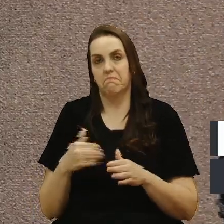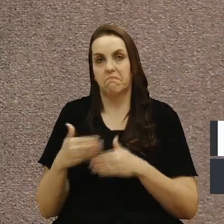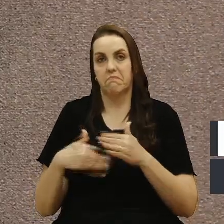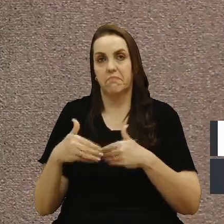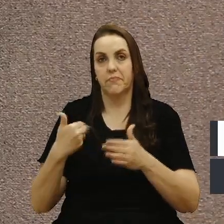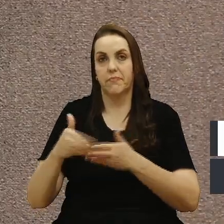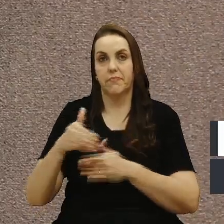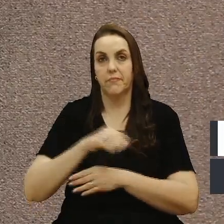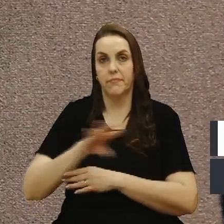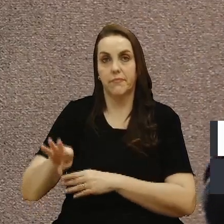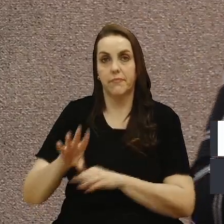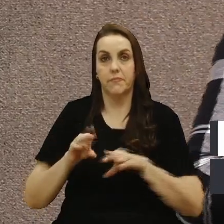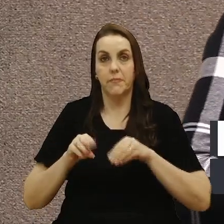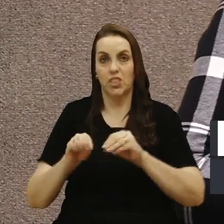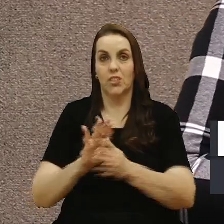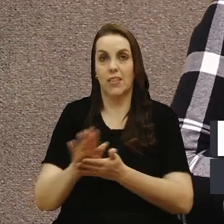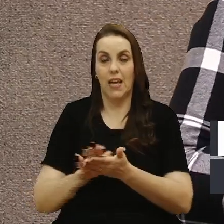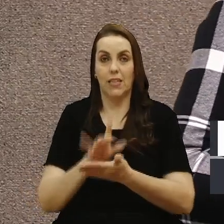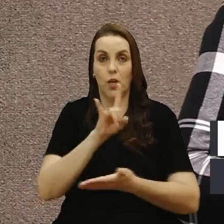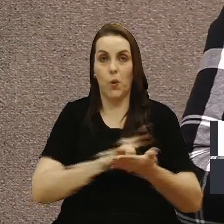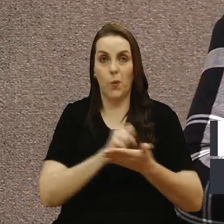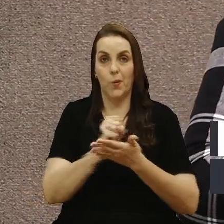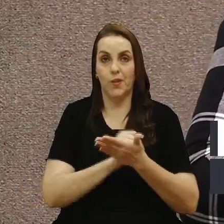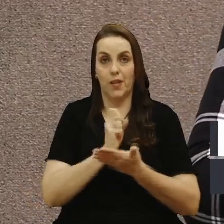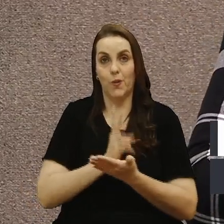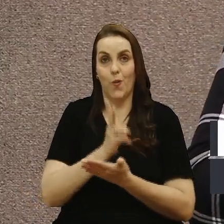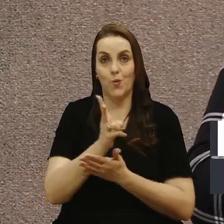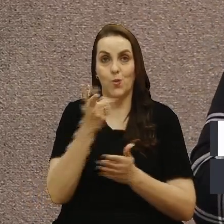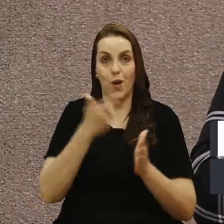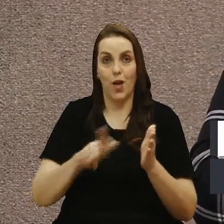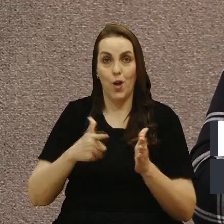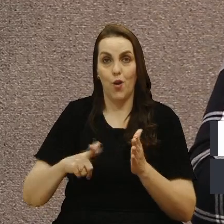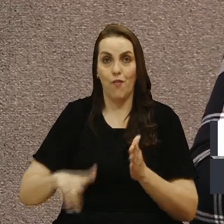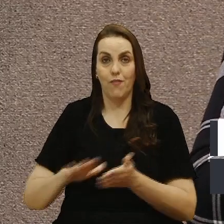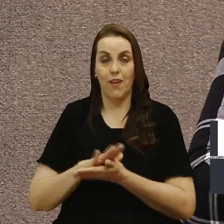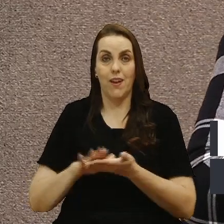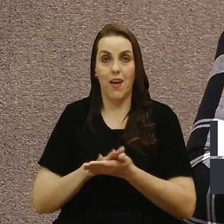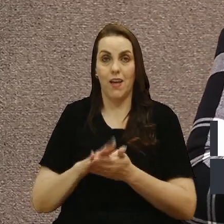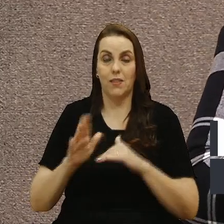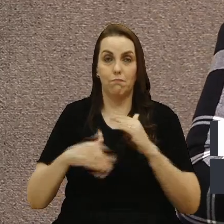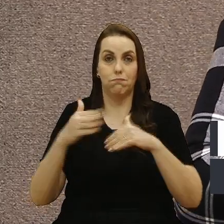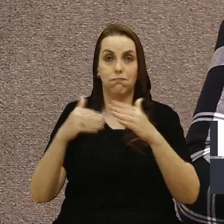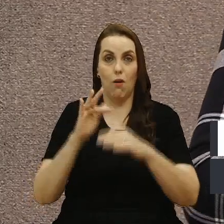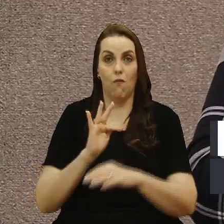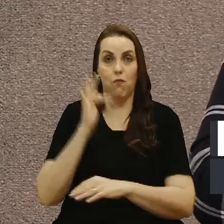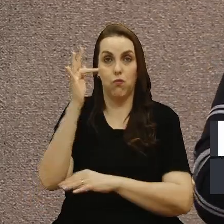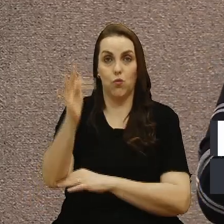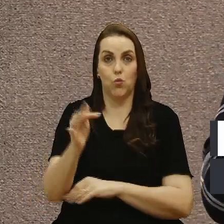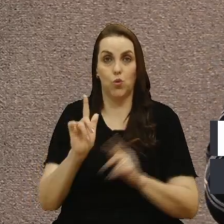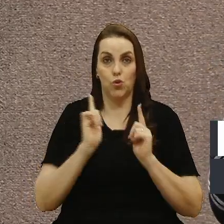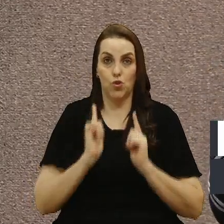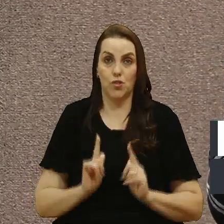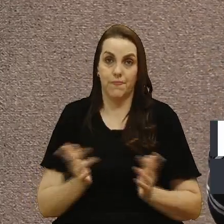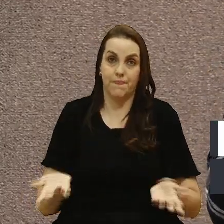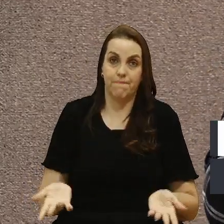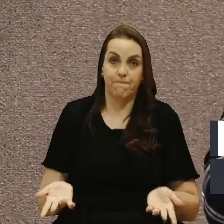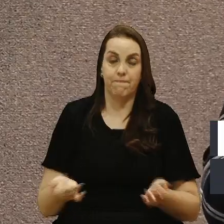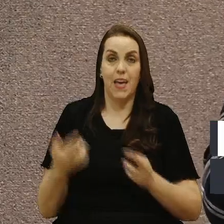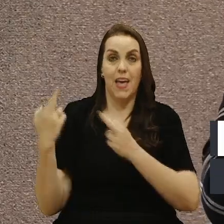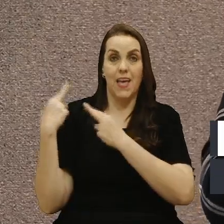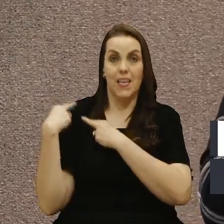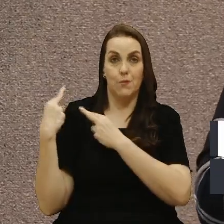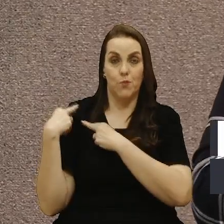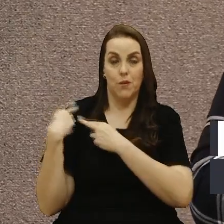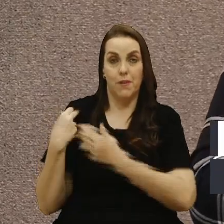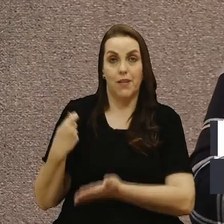correr e não mexer em nada e deixar que os contratos continuem sem renovação e a coisa se estenda e estoure numa próxima gestão. Mas fazer gestão com responsabilidade exige,